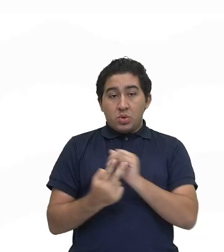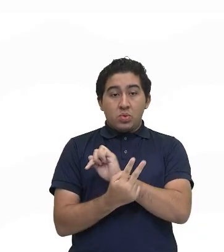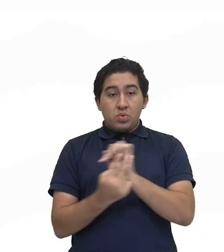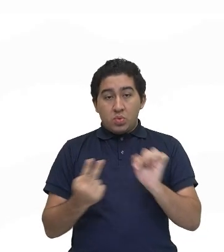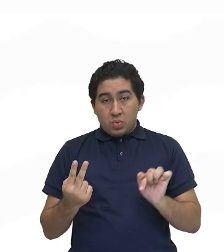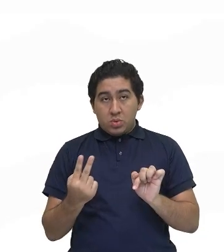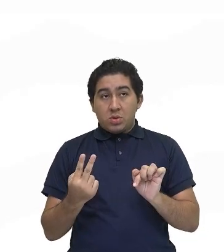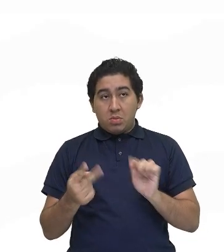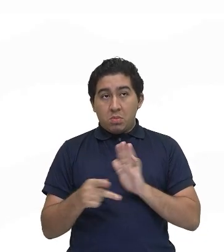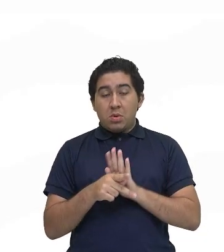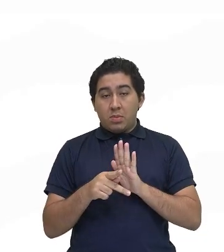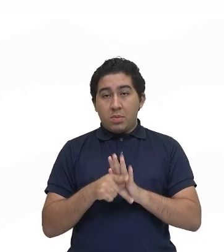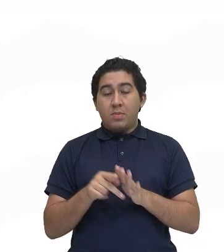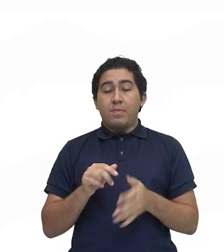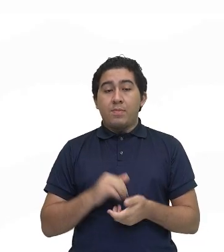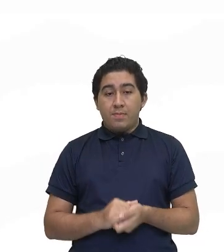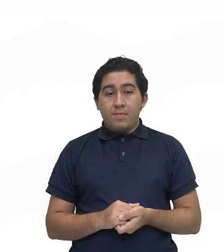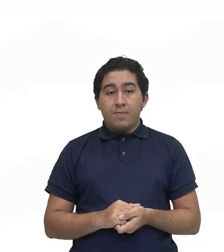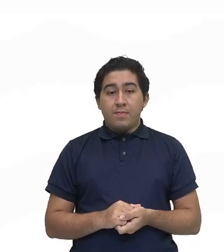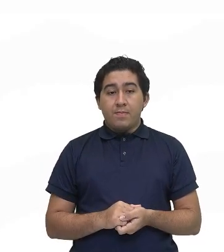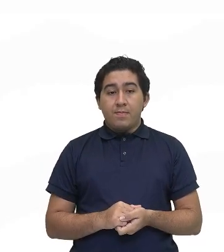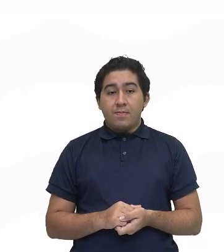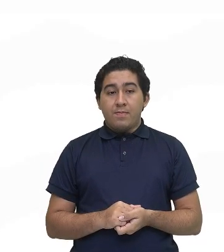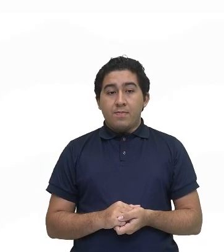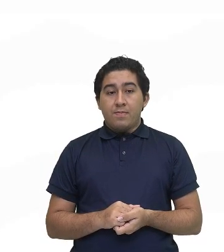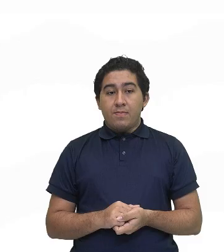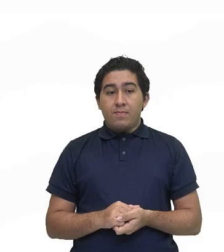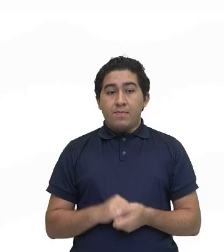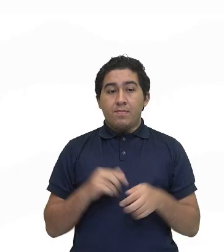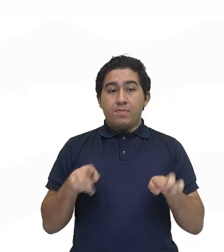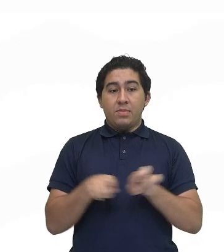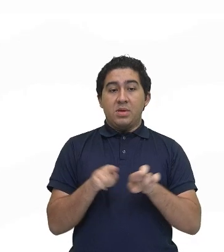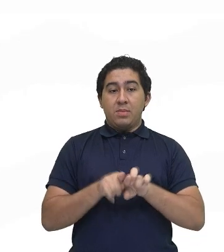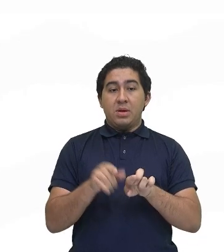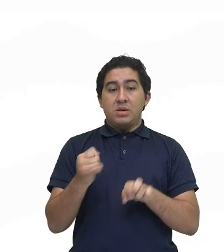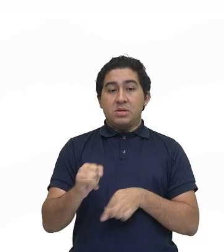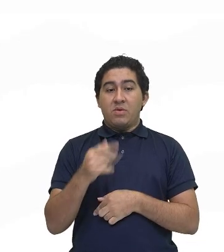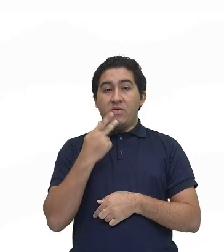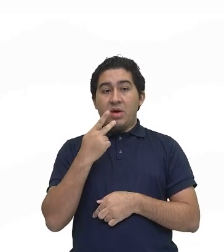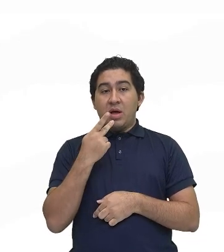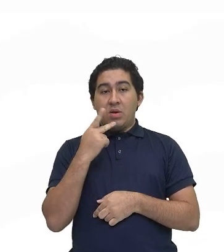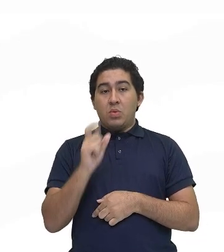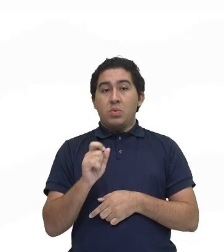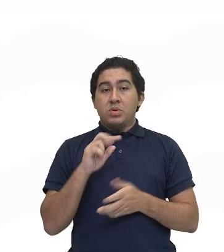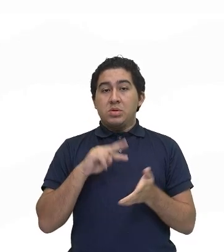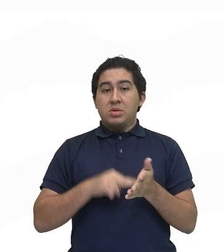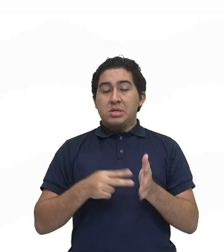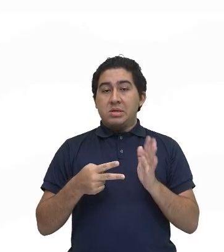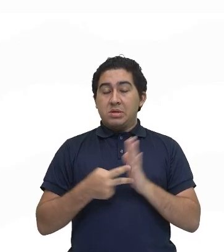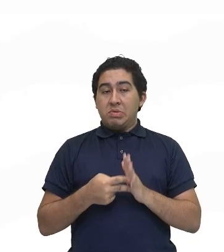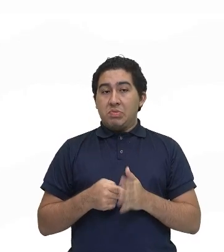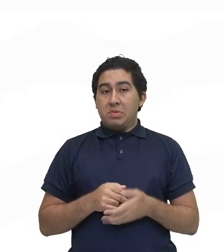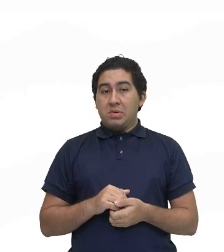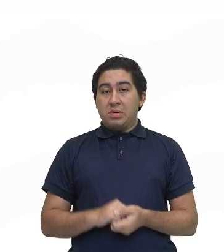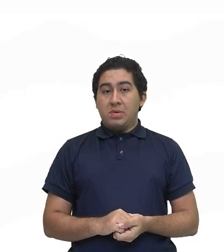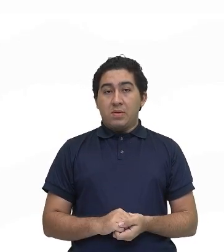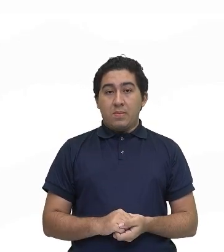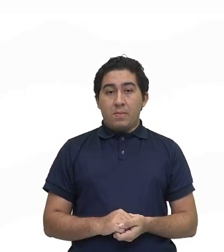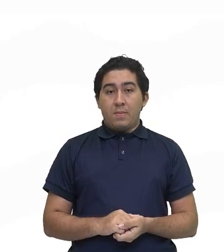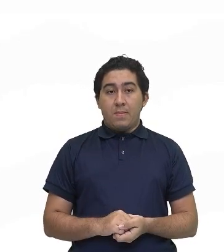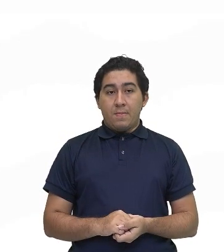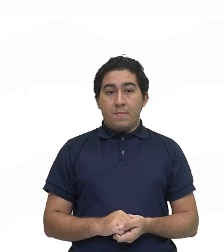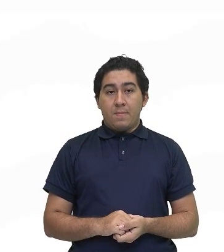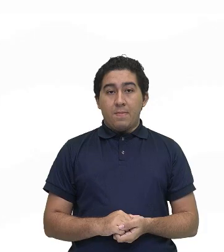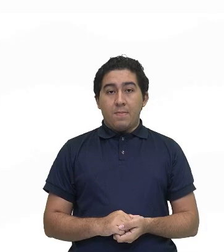casas decimais. E quando se fala em arredondar, o que significa? O arredondamento